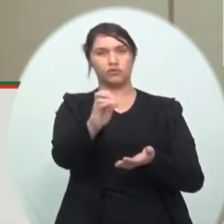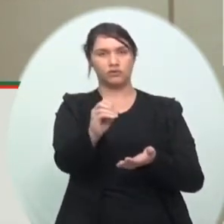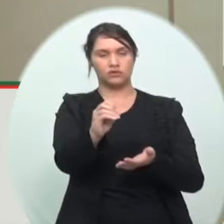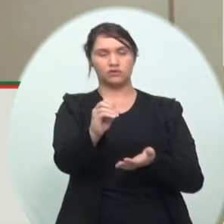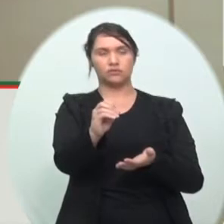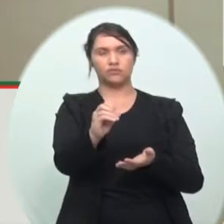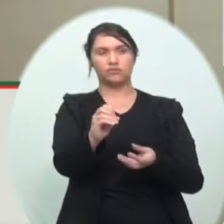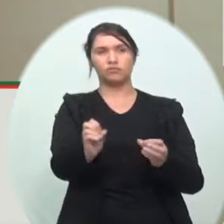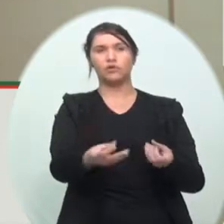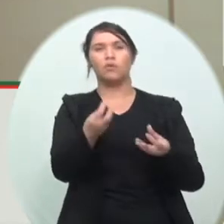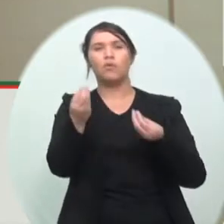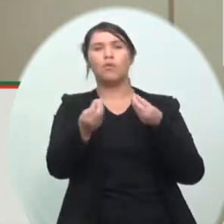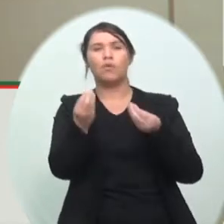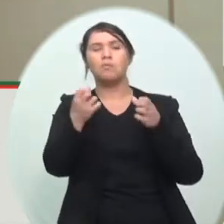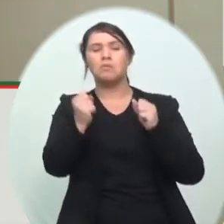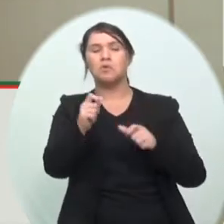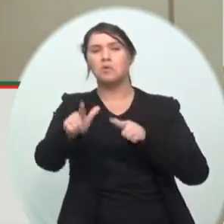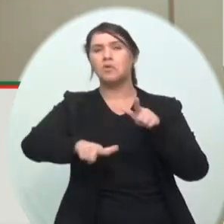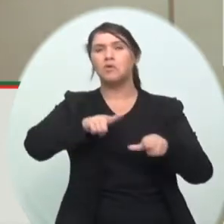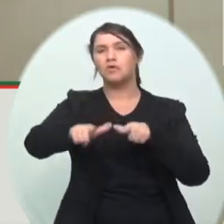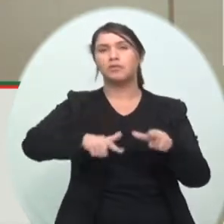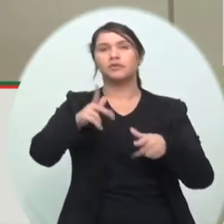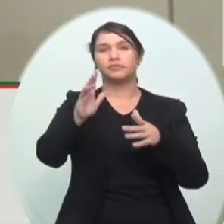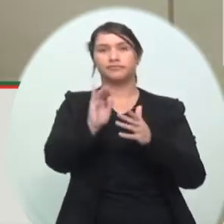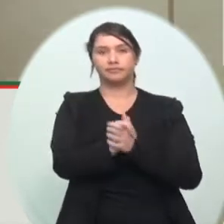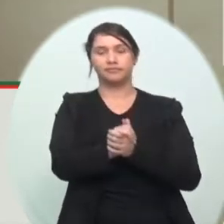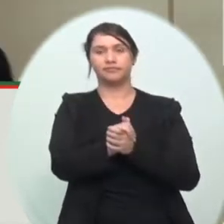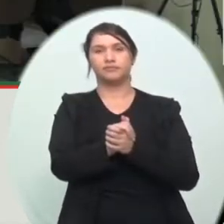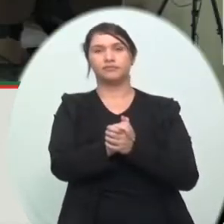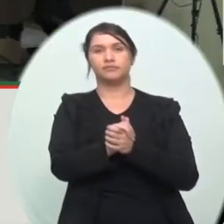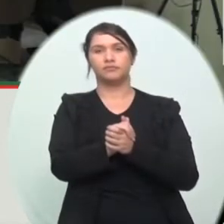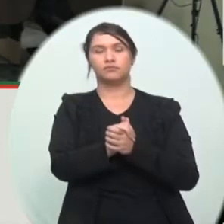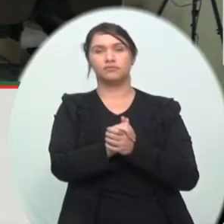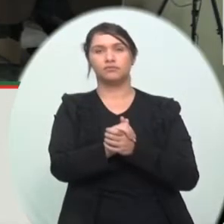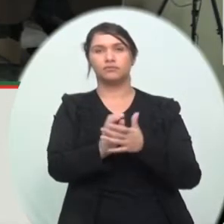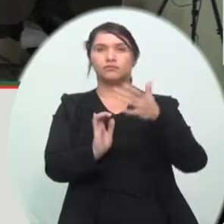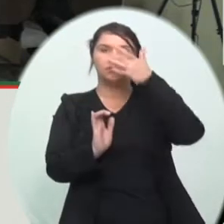repente, poderíamos trabalhar essa questão da governança.